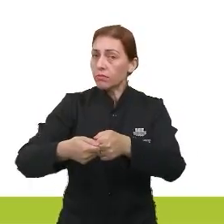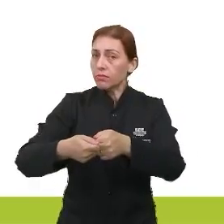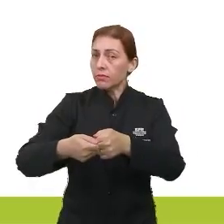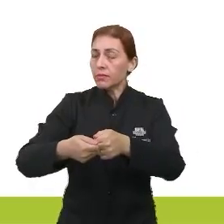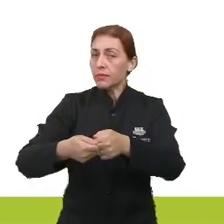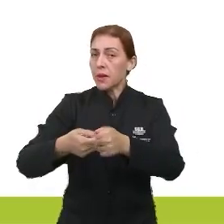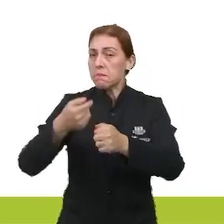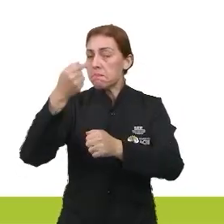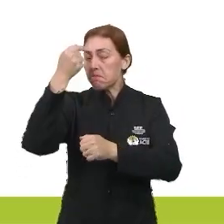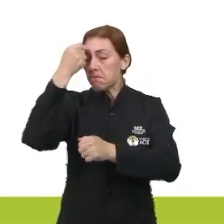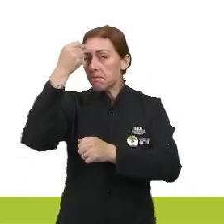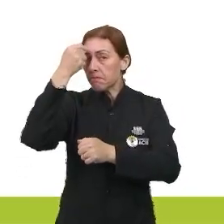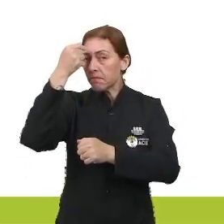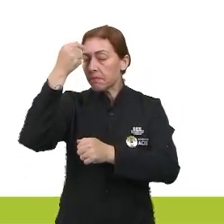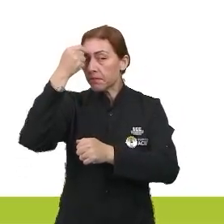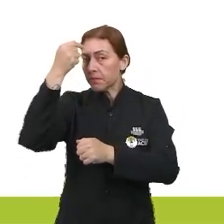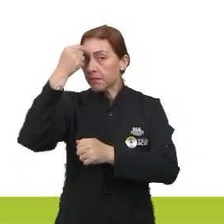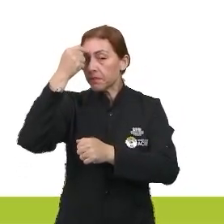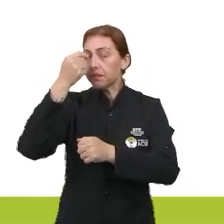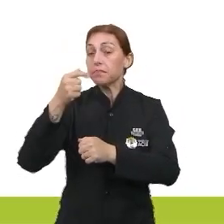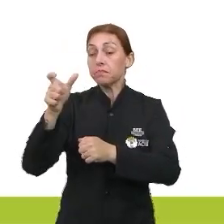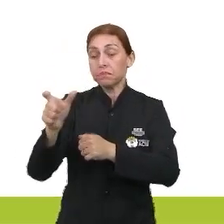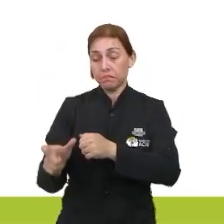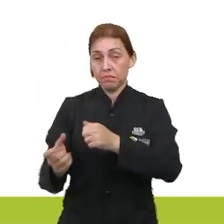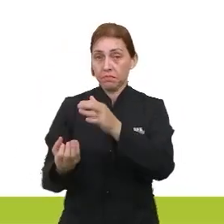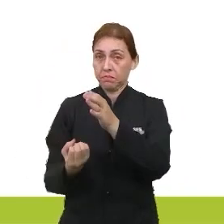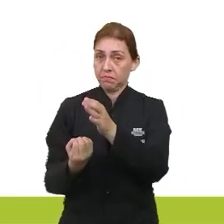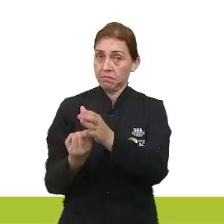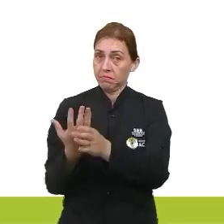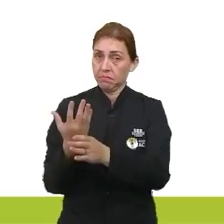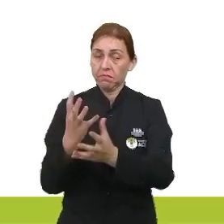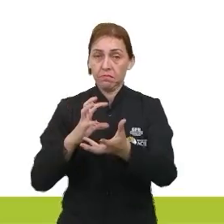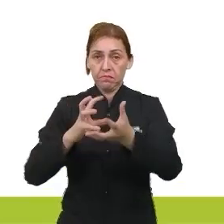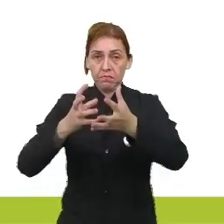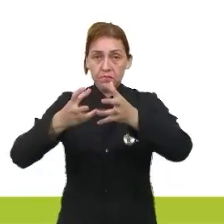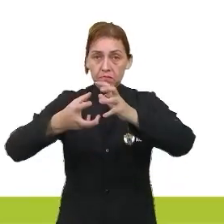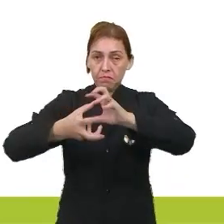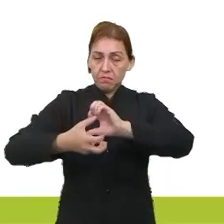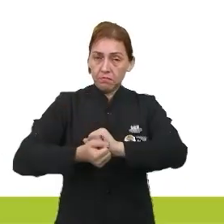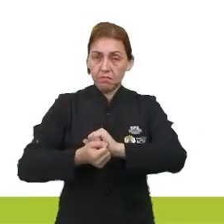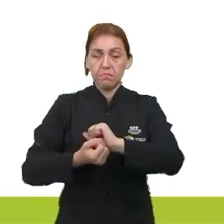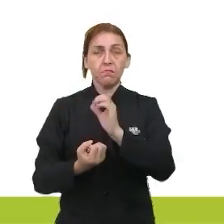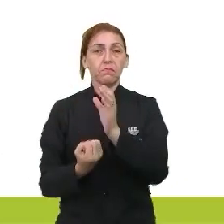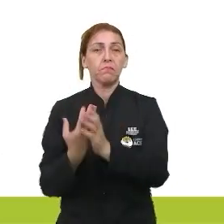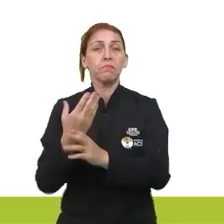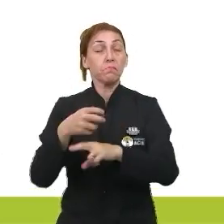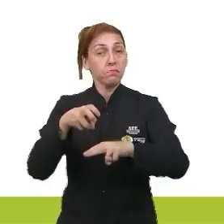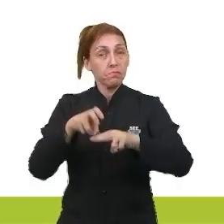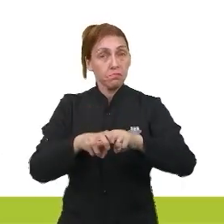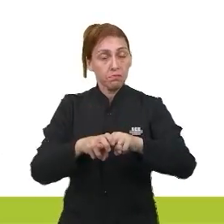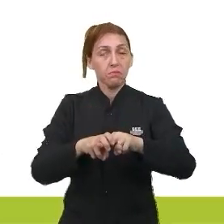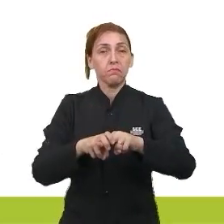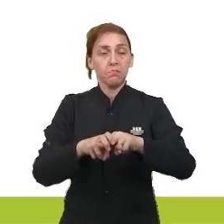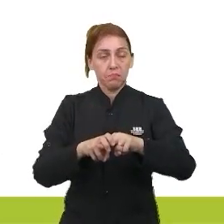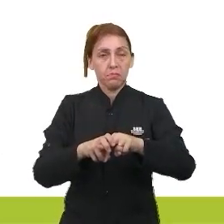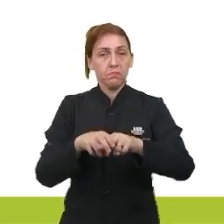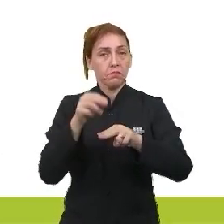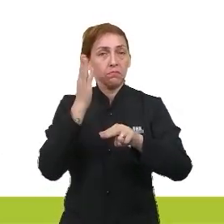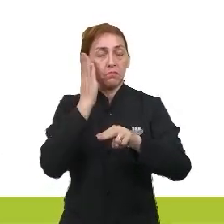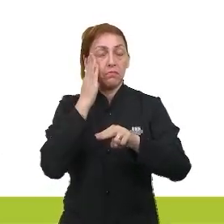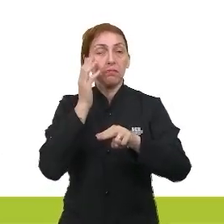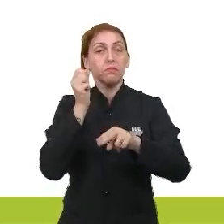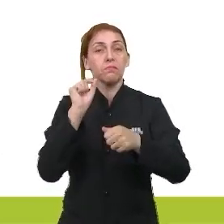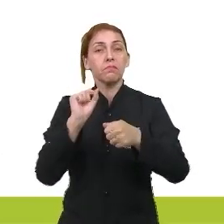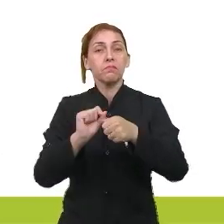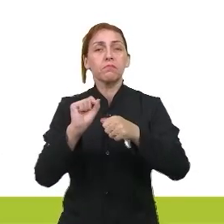pessoal? Imagina assim, que o artesão que produz cadeira, ele sabe fazer a